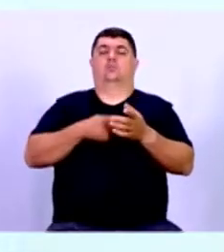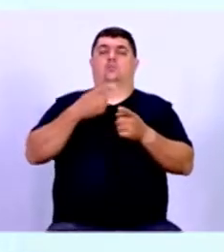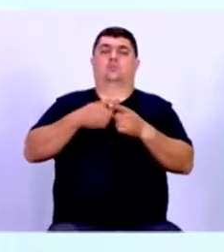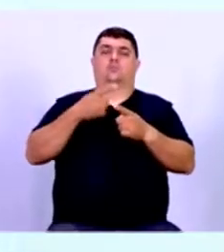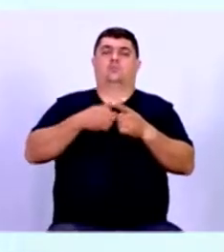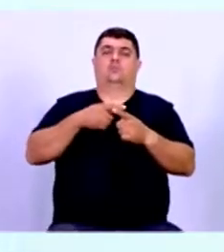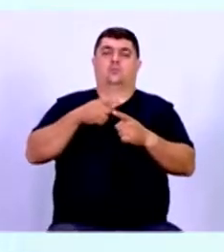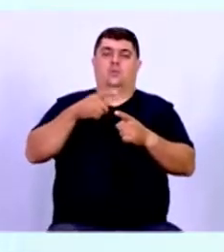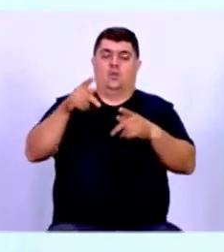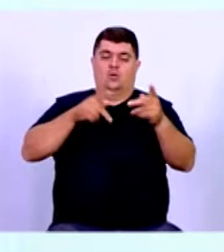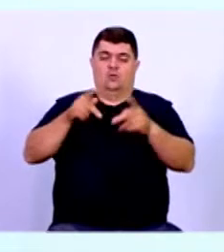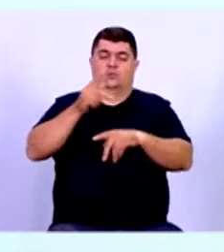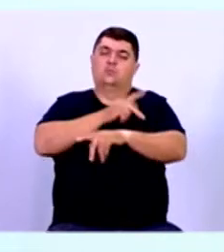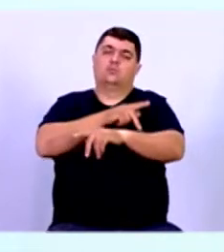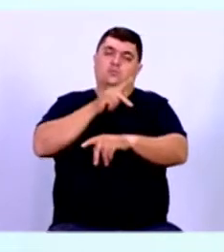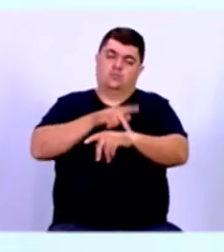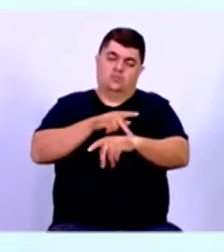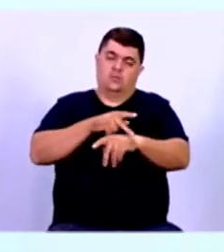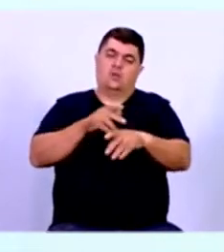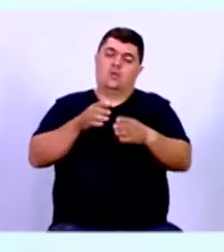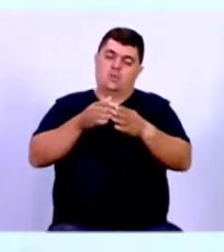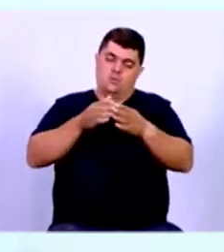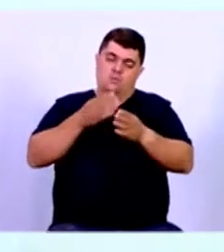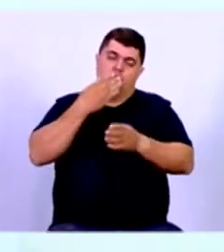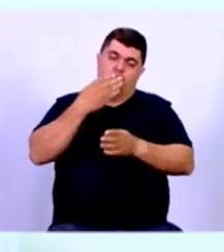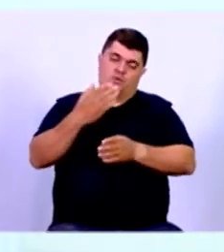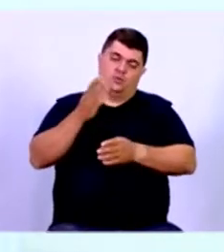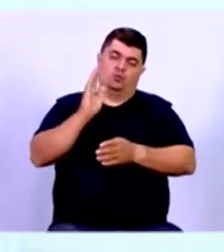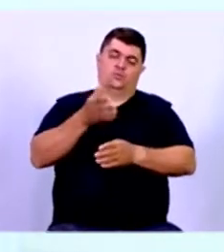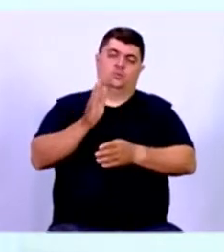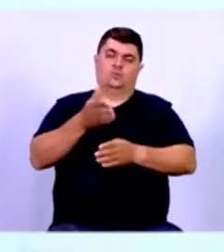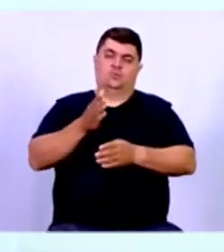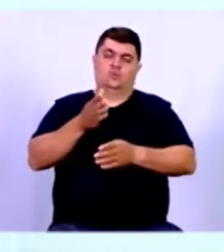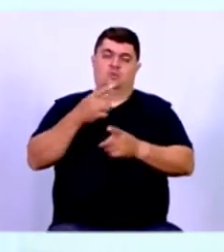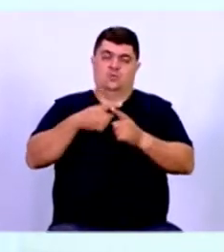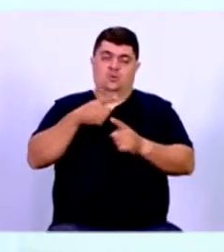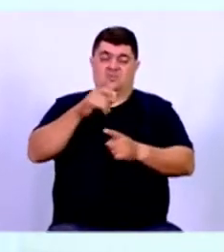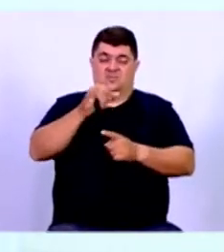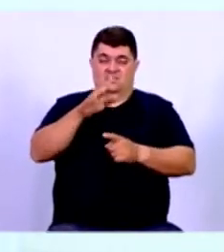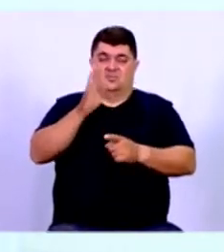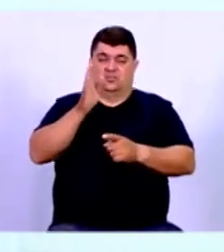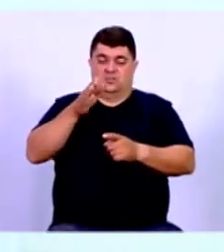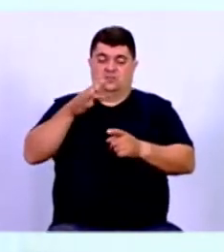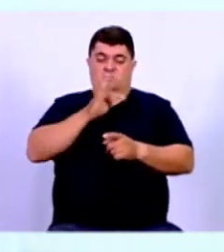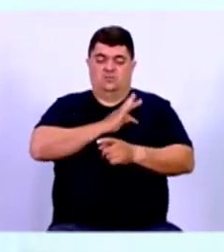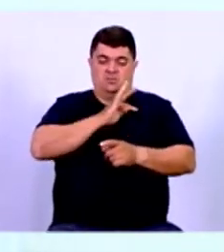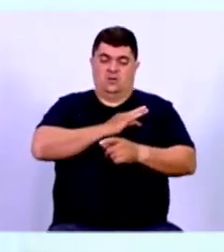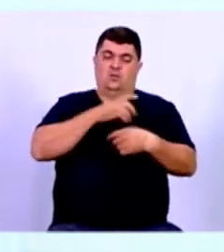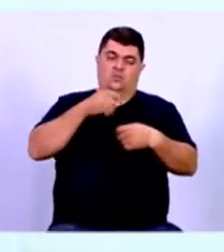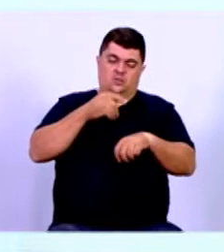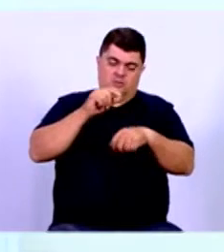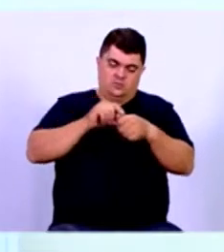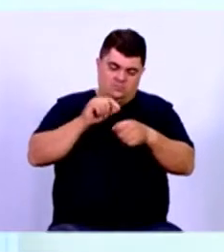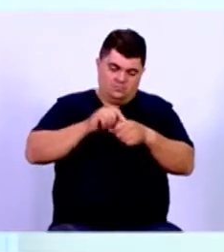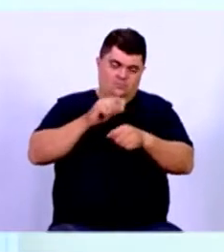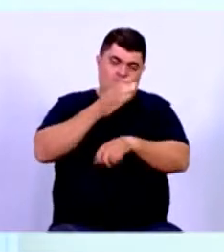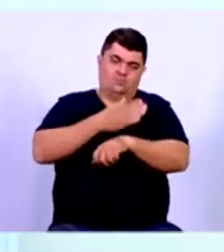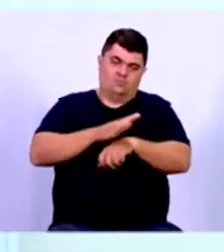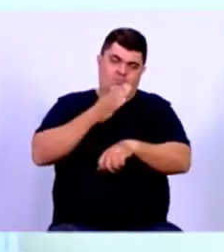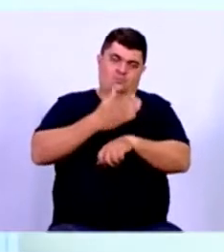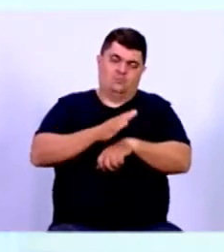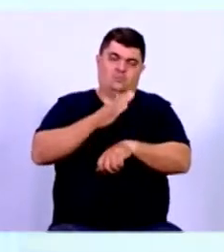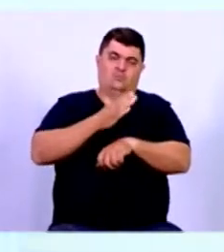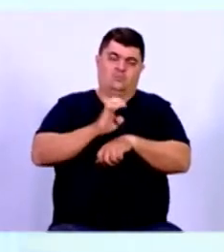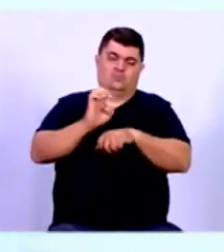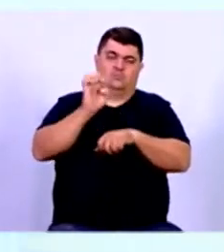projeto pedagógico do curso de informática diz que para você ser certificado como técnico, você tem que realizar o estágio de 200